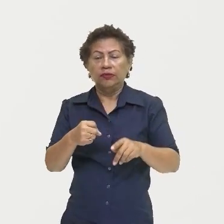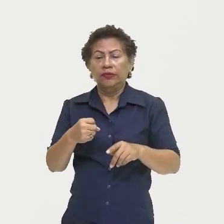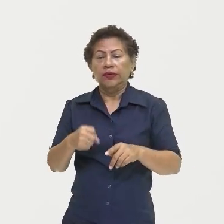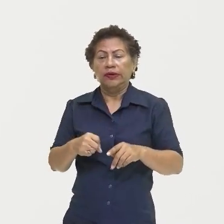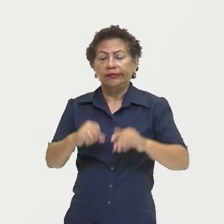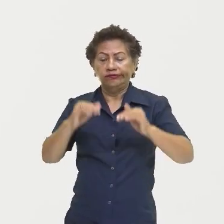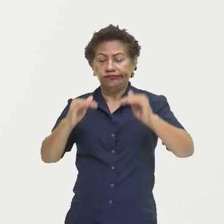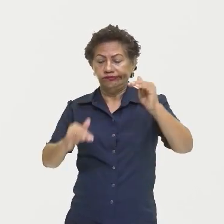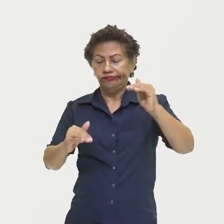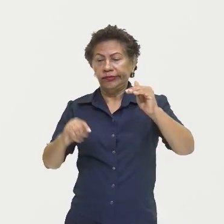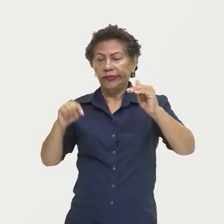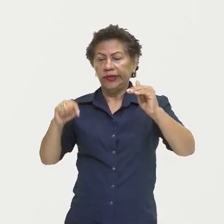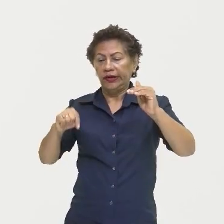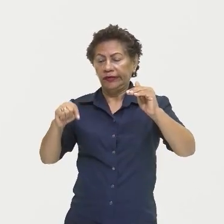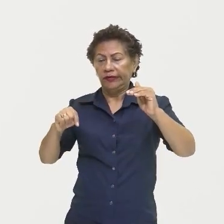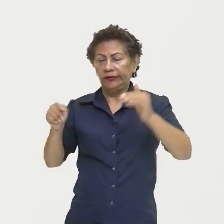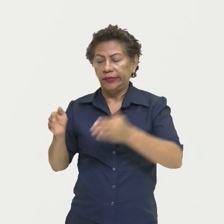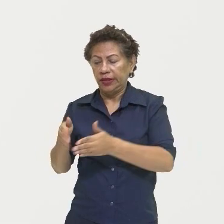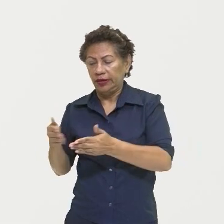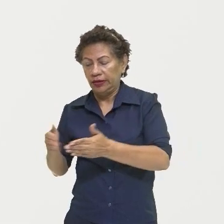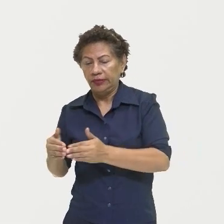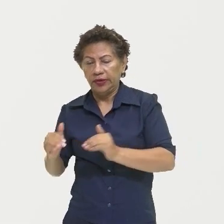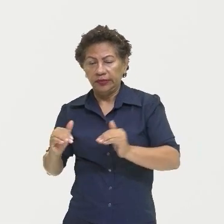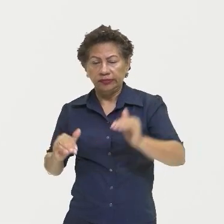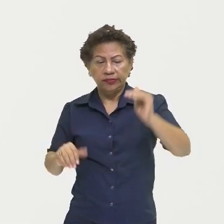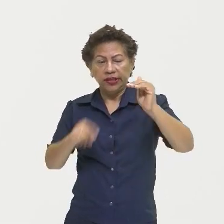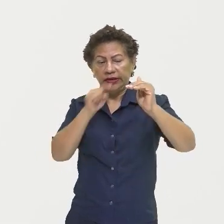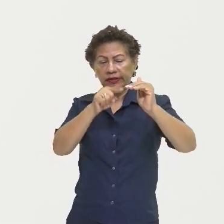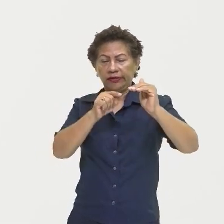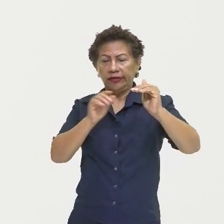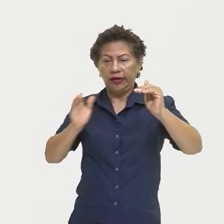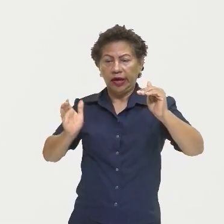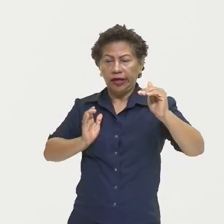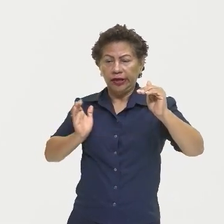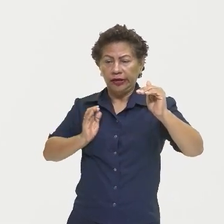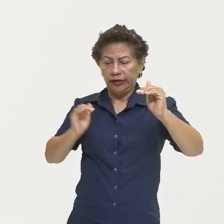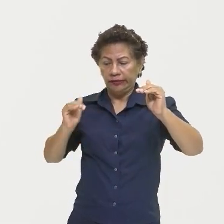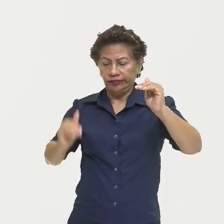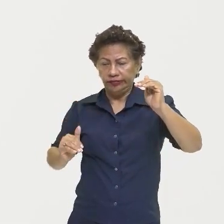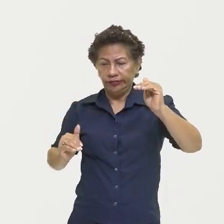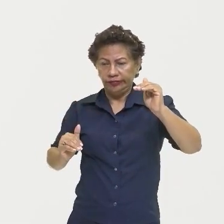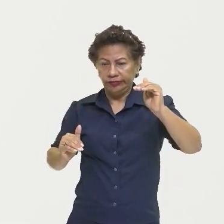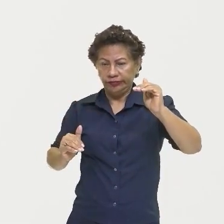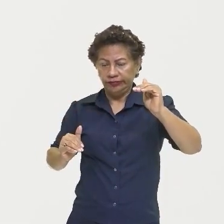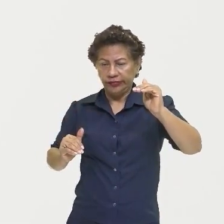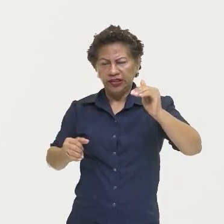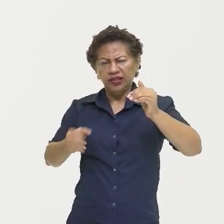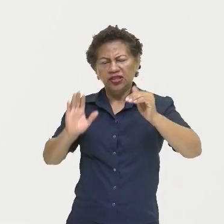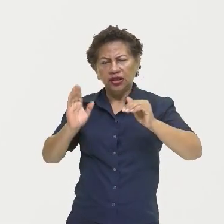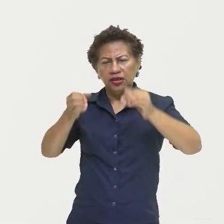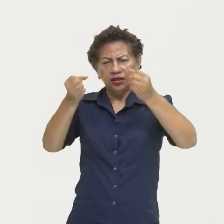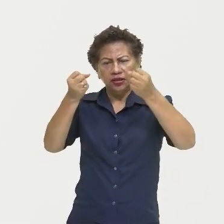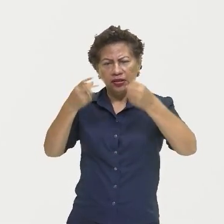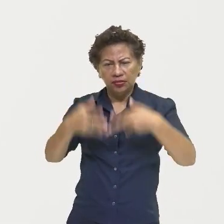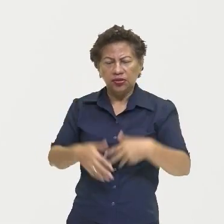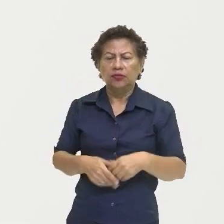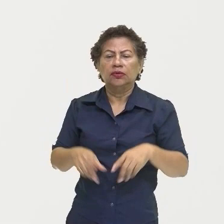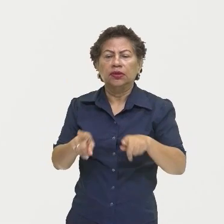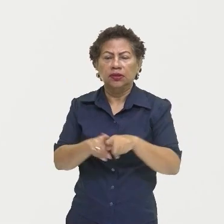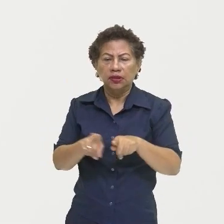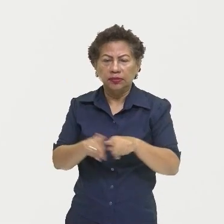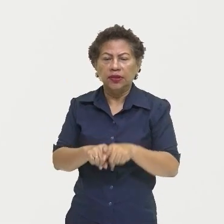sociais que surgiram, né? Entre as classes baixas, classe média, classe alta. Temos